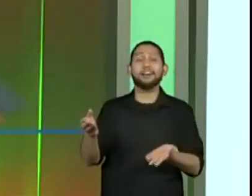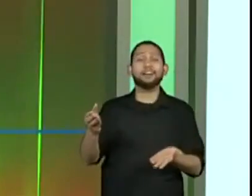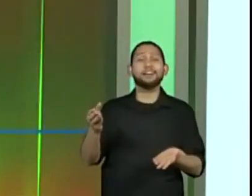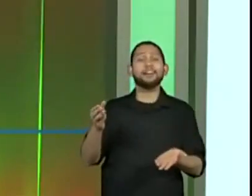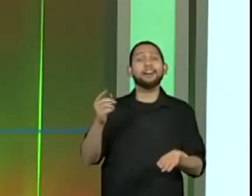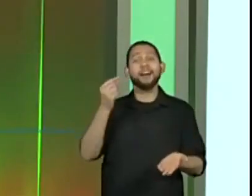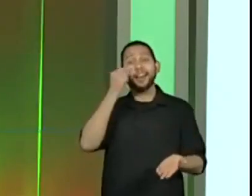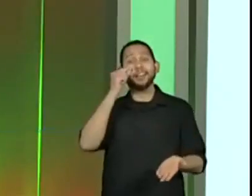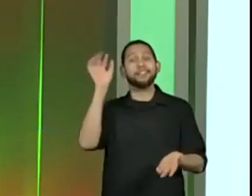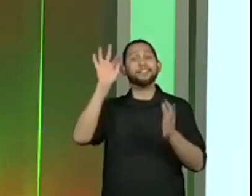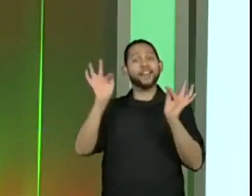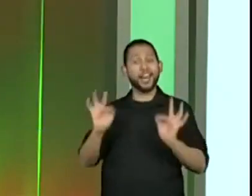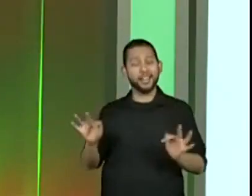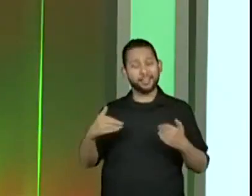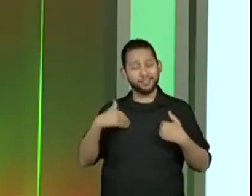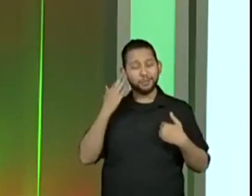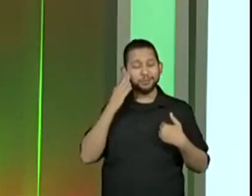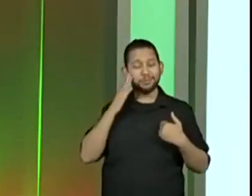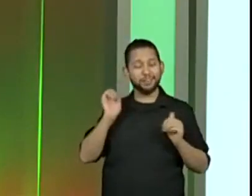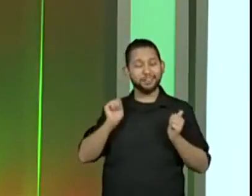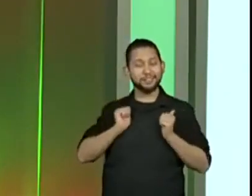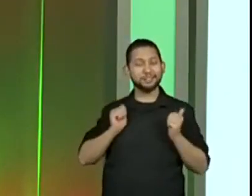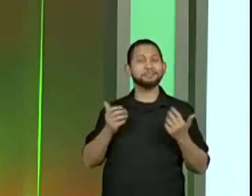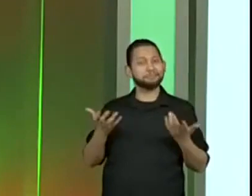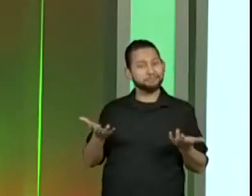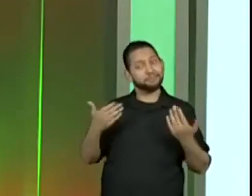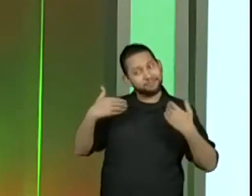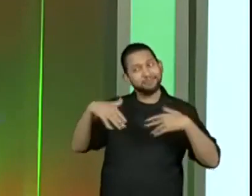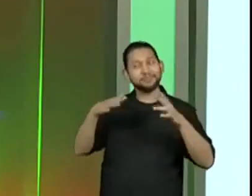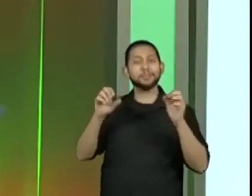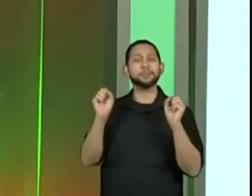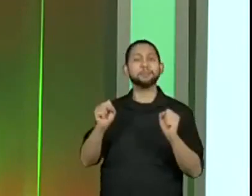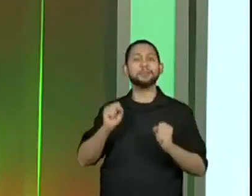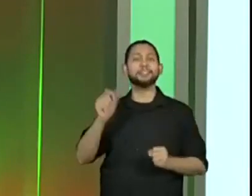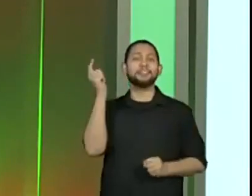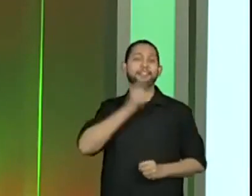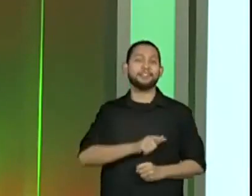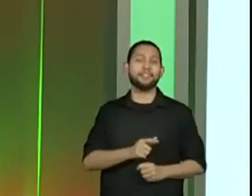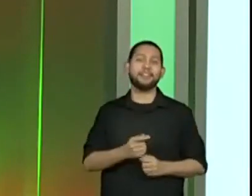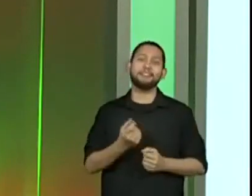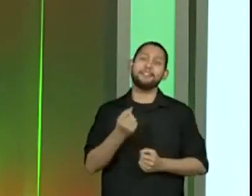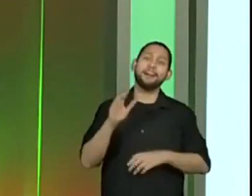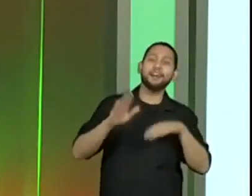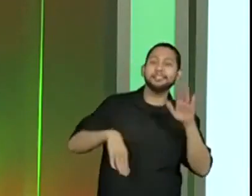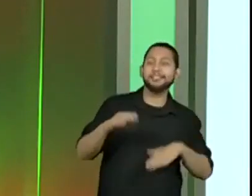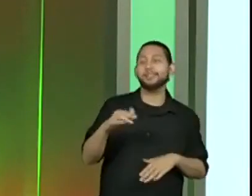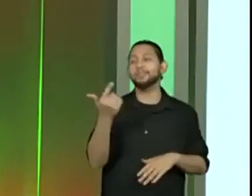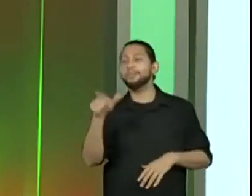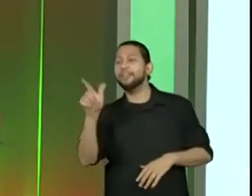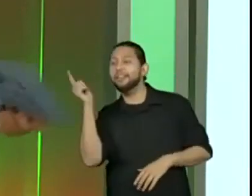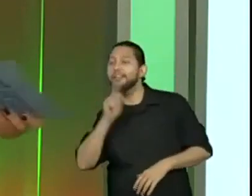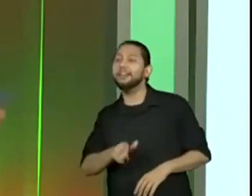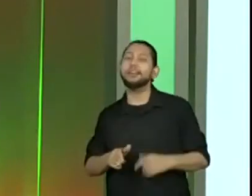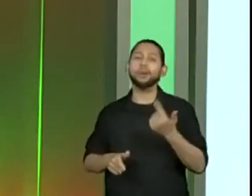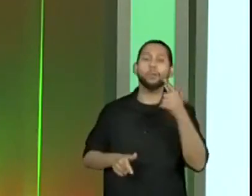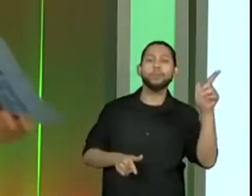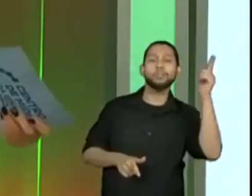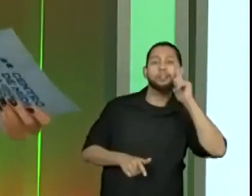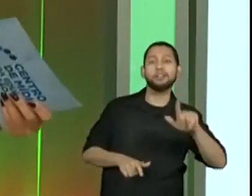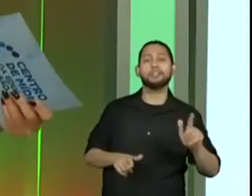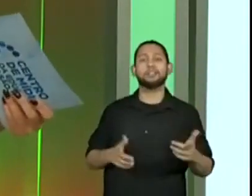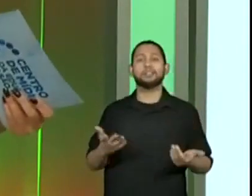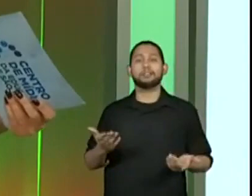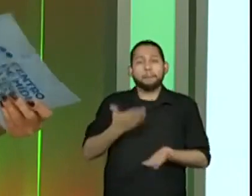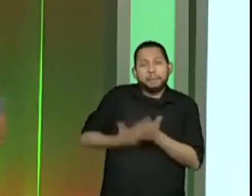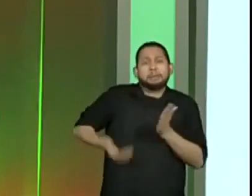ganhar uma vez. Eu sou uma boa competidora ali. Eu acho que você precisa deixar, às vezes, o aluno, né, um outro aluno ganhar, para você, né, não perder